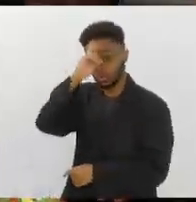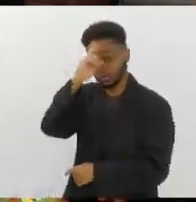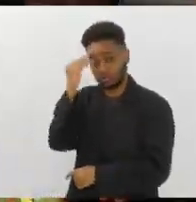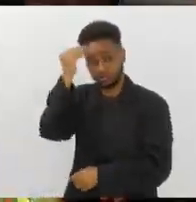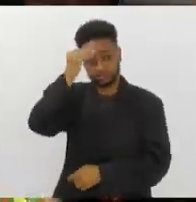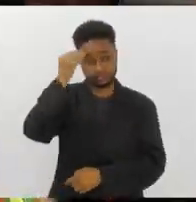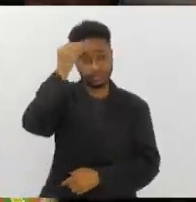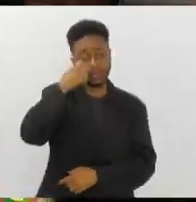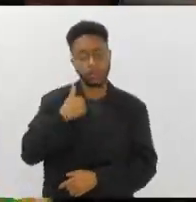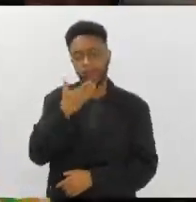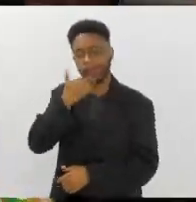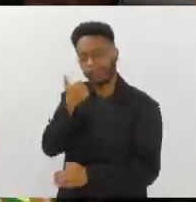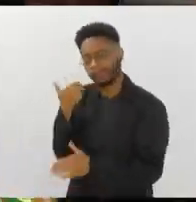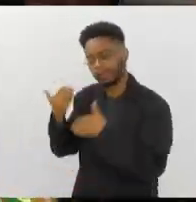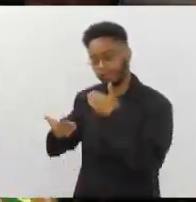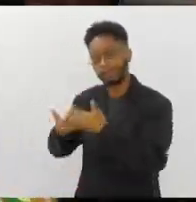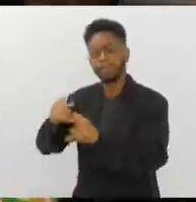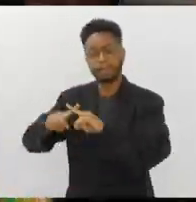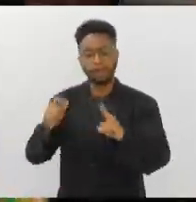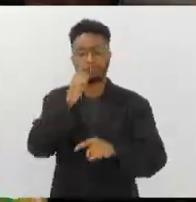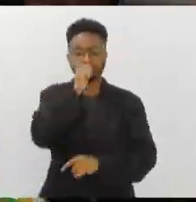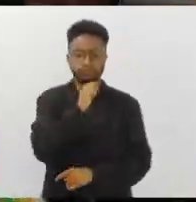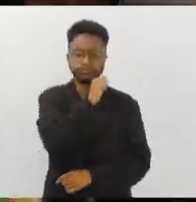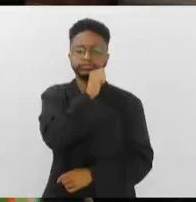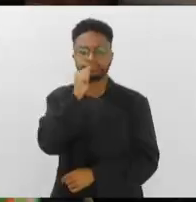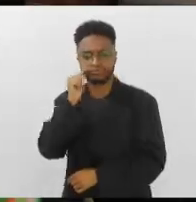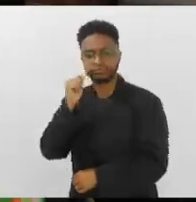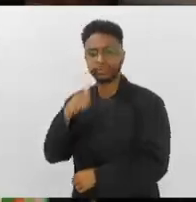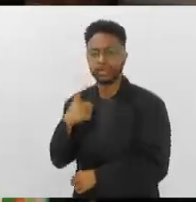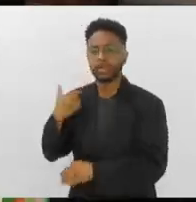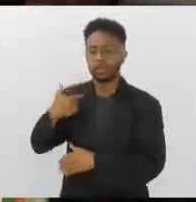tô melhorando, mas tá sendo sacrifício.